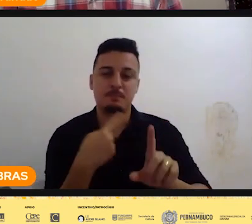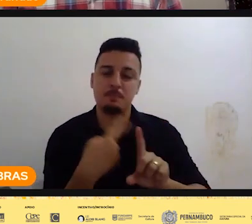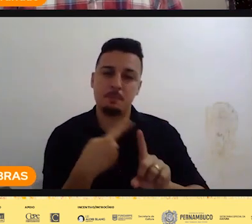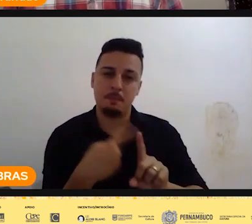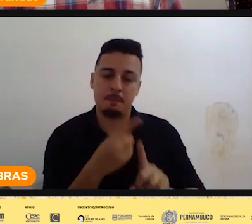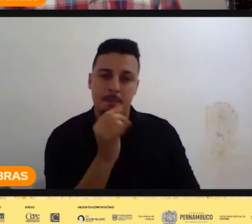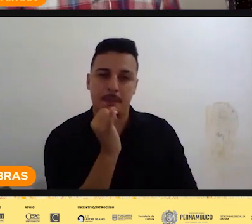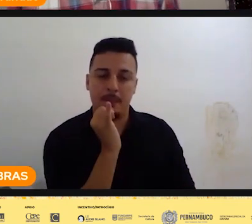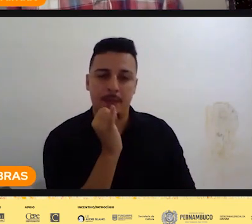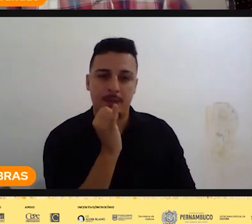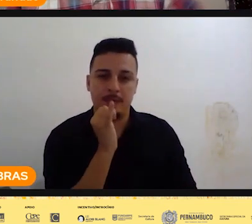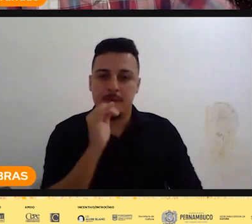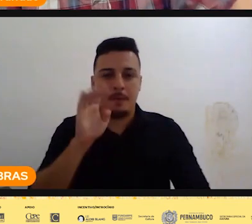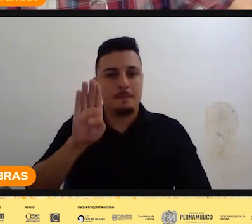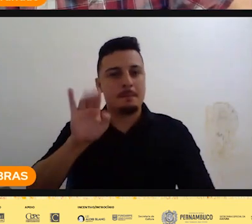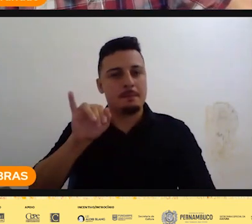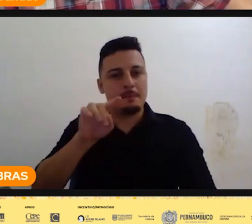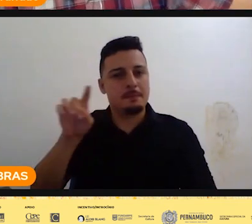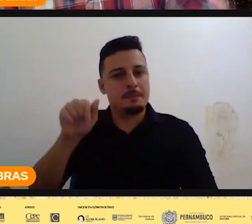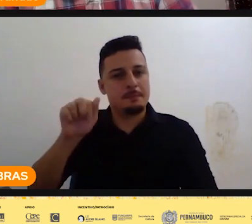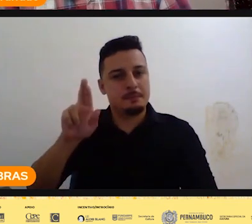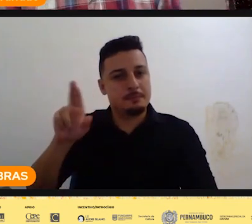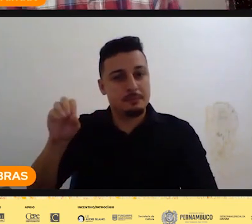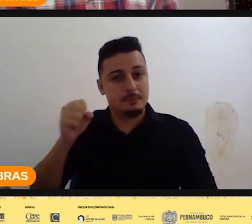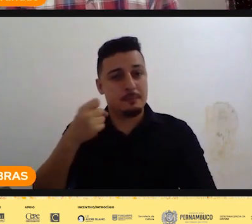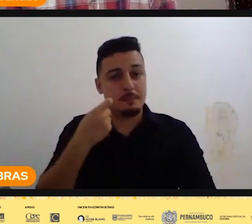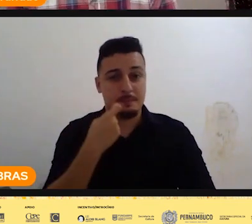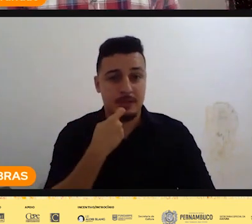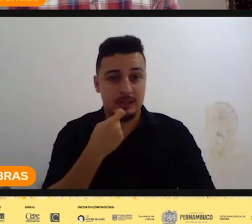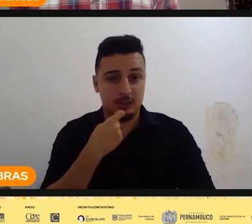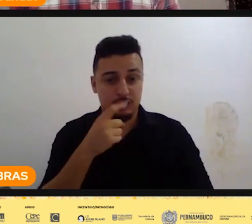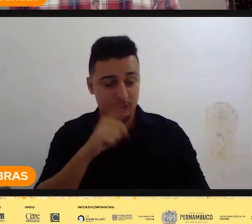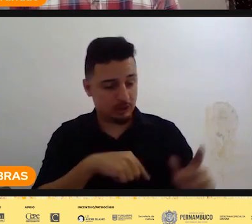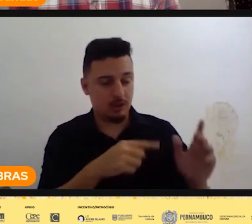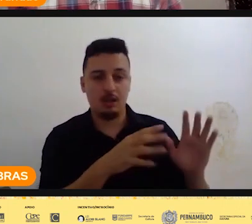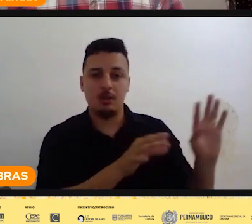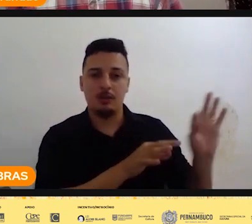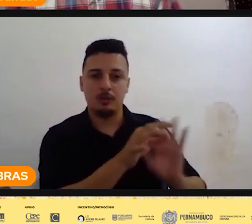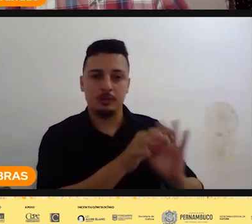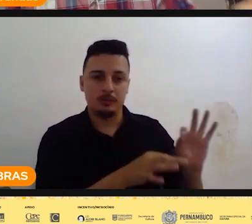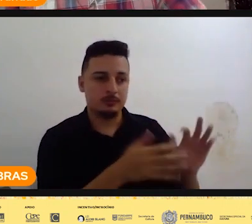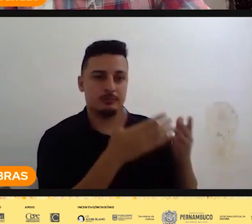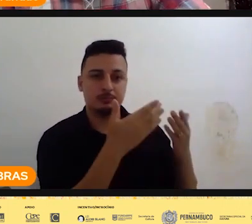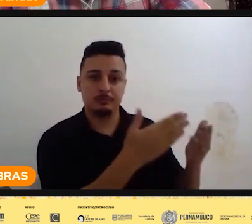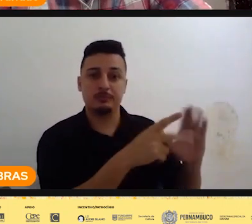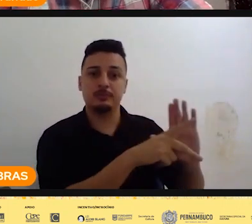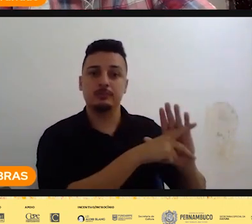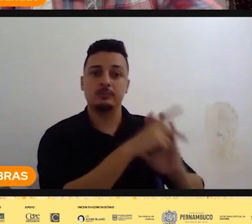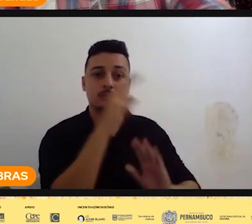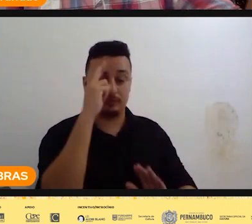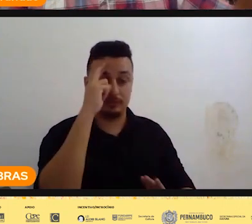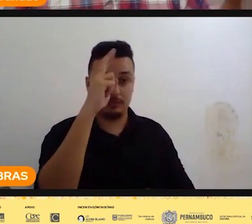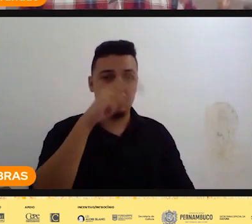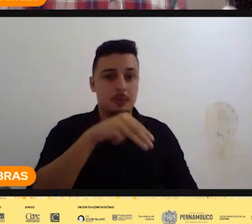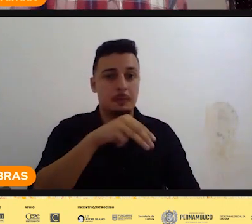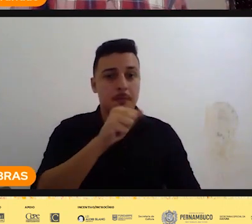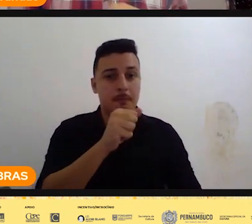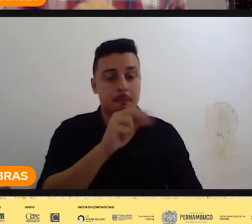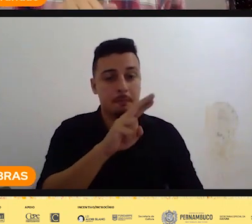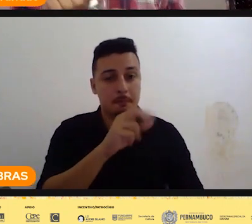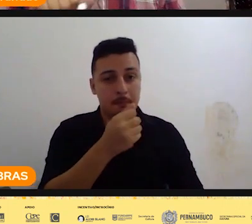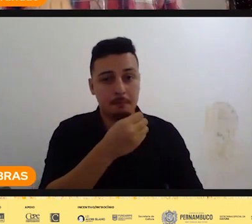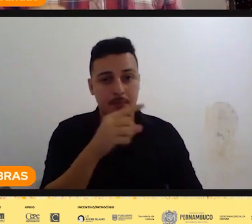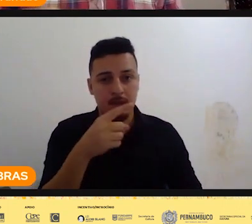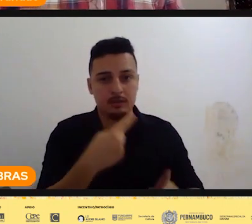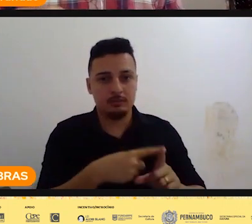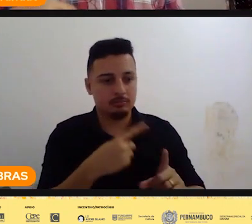o Bizarros Peixes, as Fossas Abissais, né, roteiro e direção do Marão, é uma criação 100% dele. A gente desenvolveu o